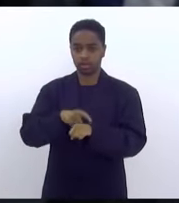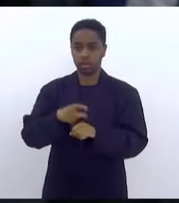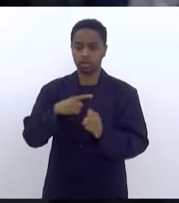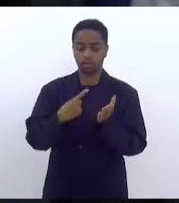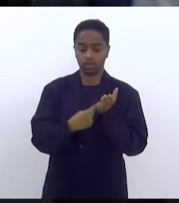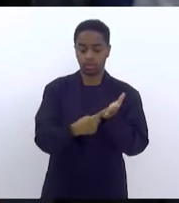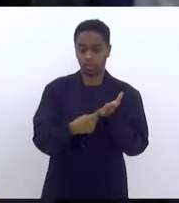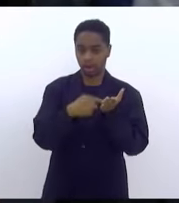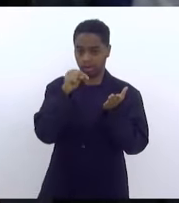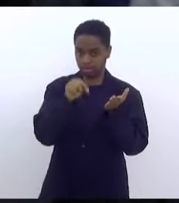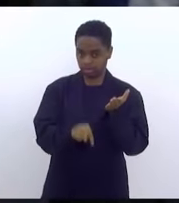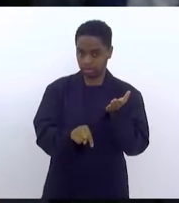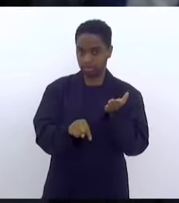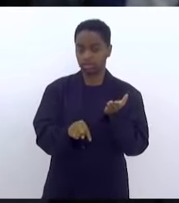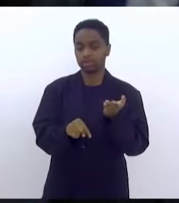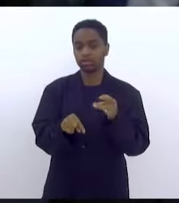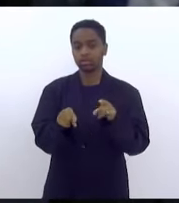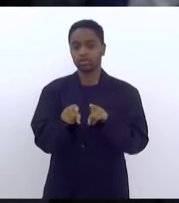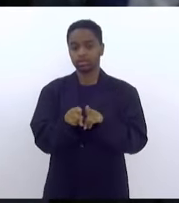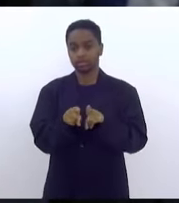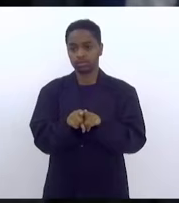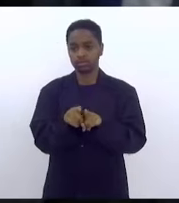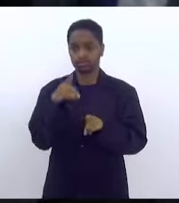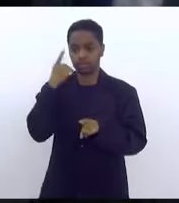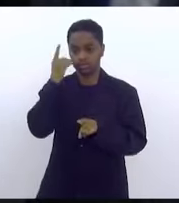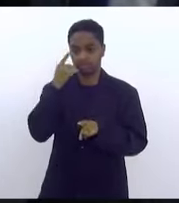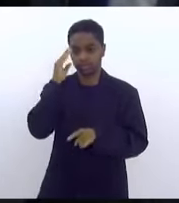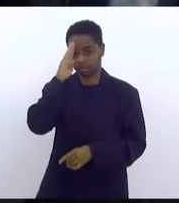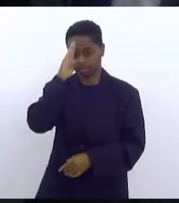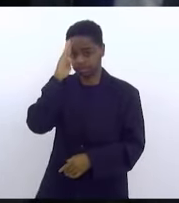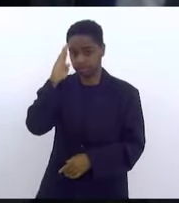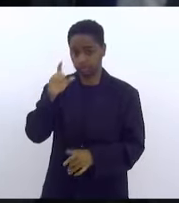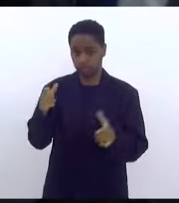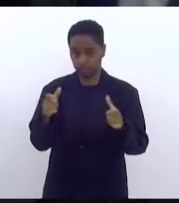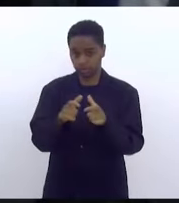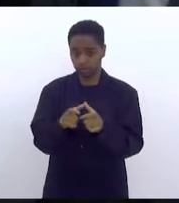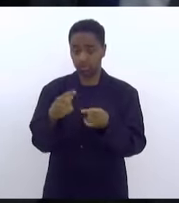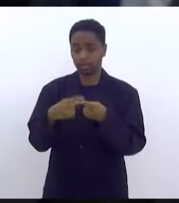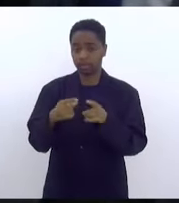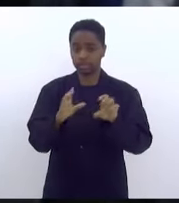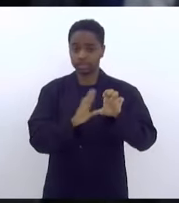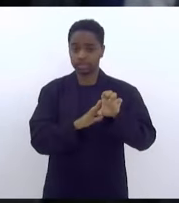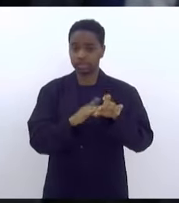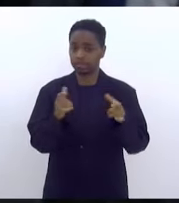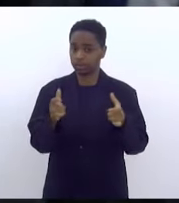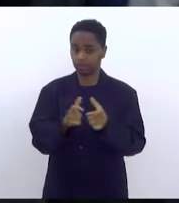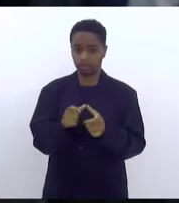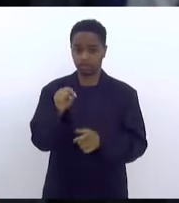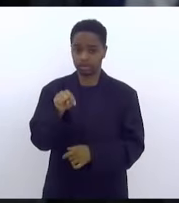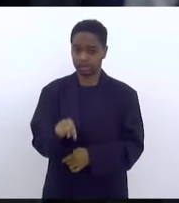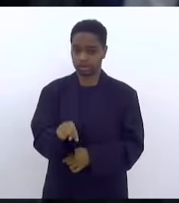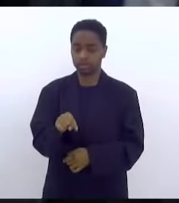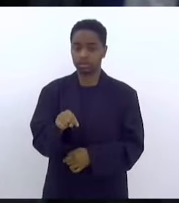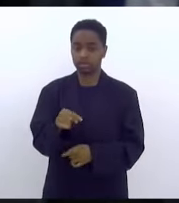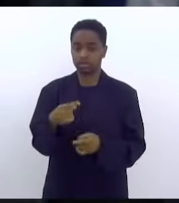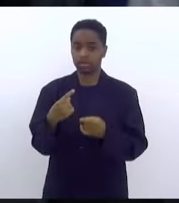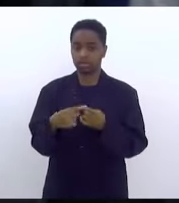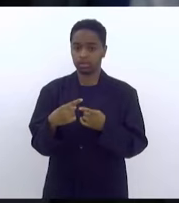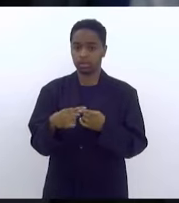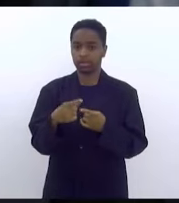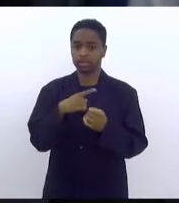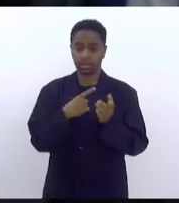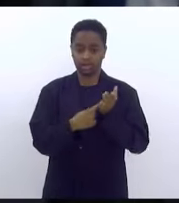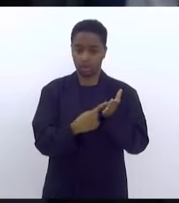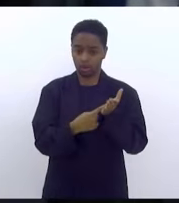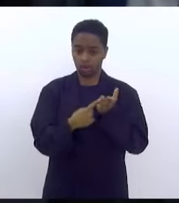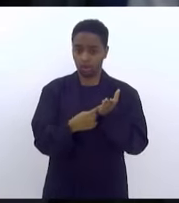acordo aqui, os deputados, sobretudo daqueles que são minoria, porque a esquerda é minoria nessa casa, se valem de um acordo que foi